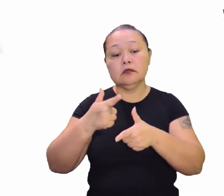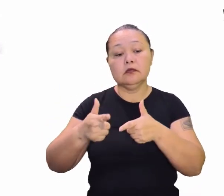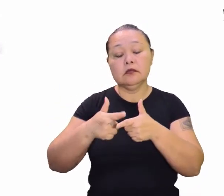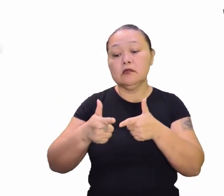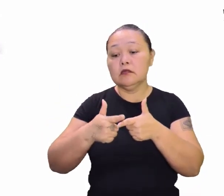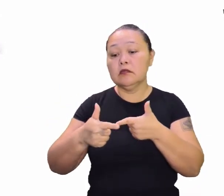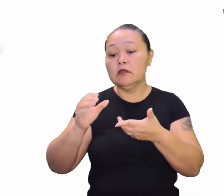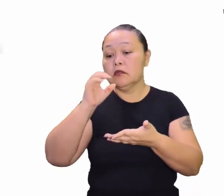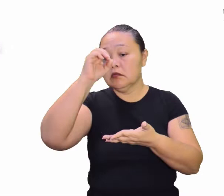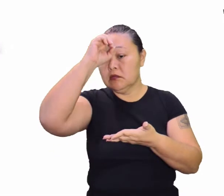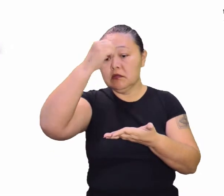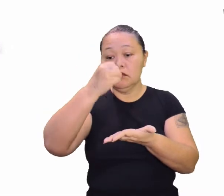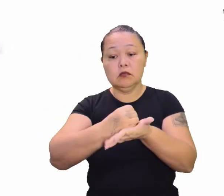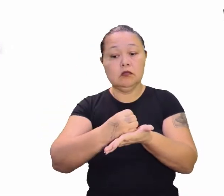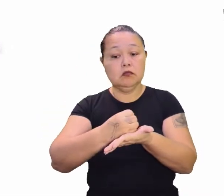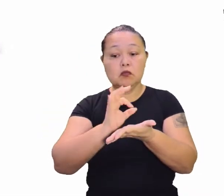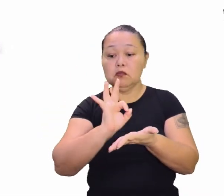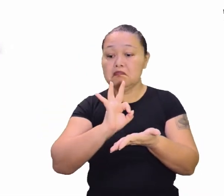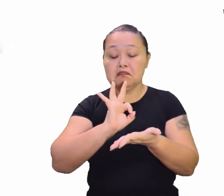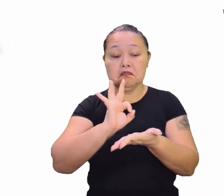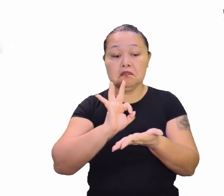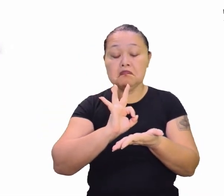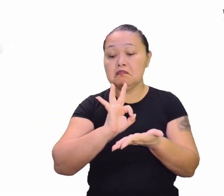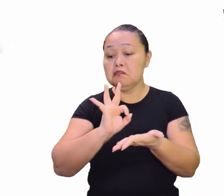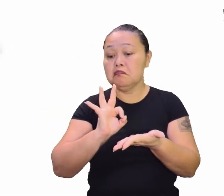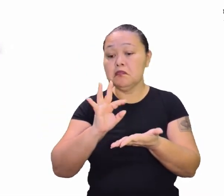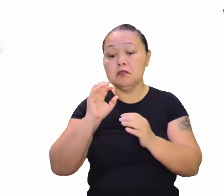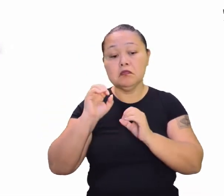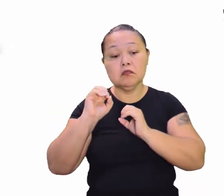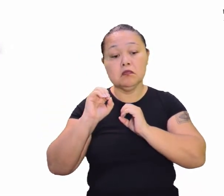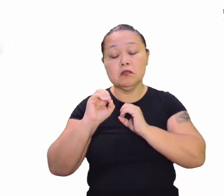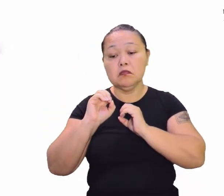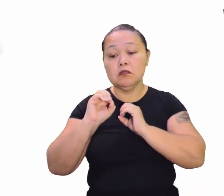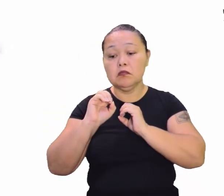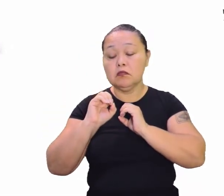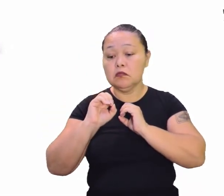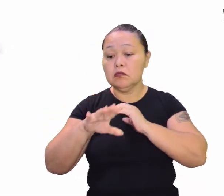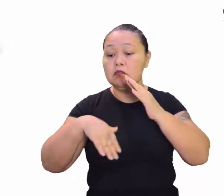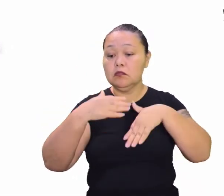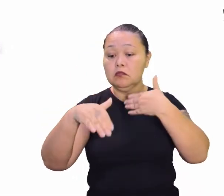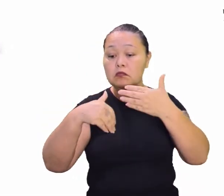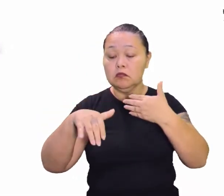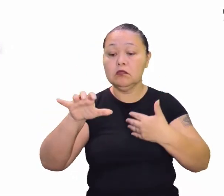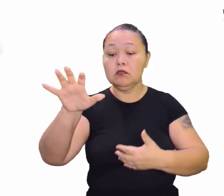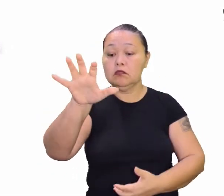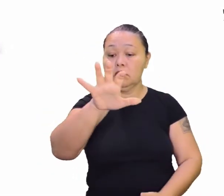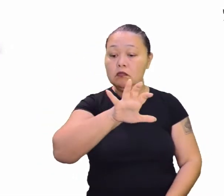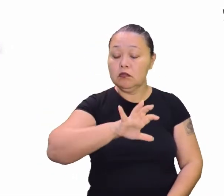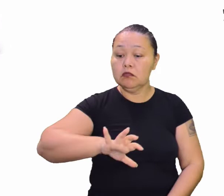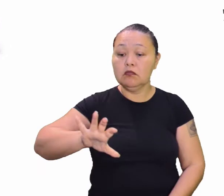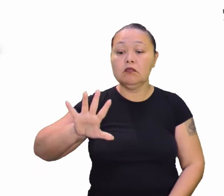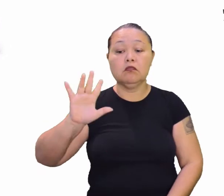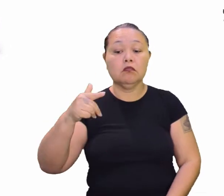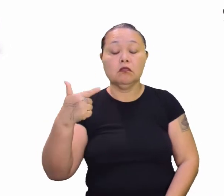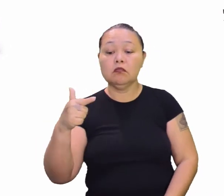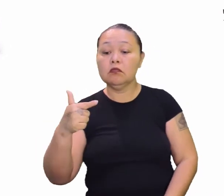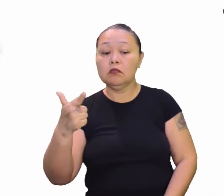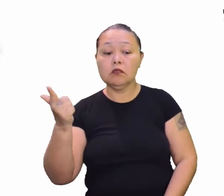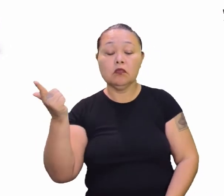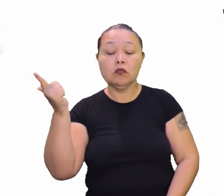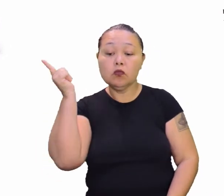do analfabetismo. Se não investirmos em desenvolvimento regional, as pessoas não vão ter